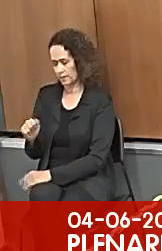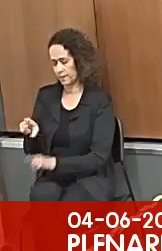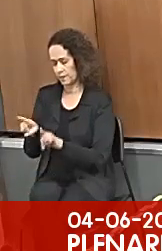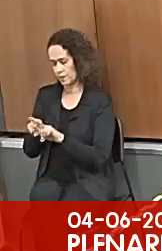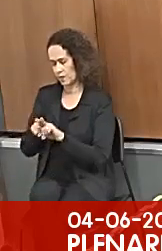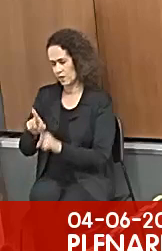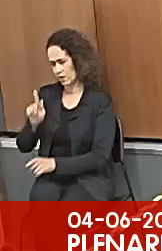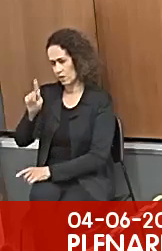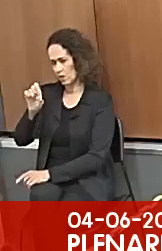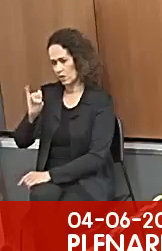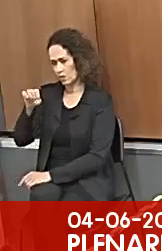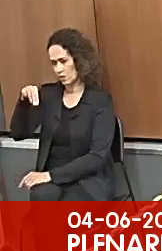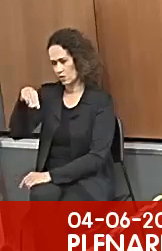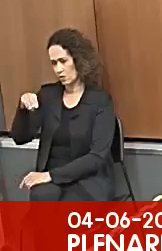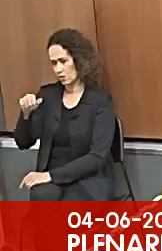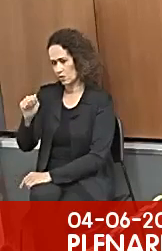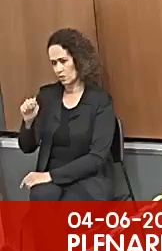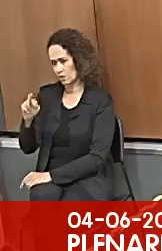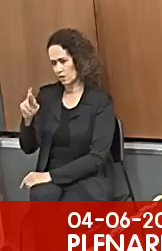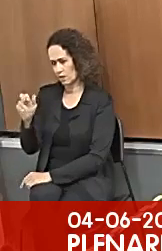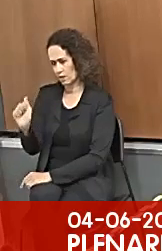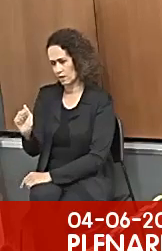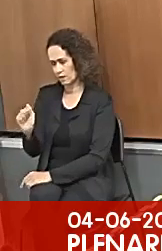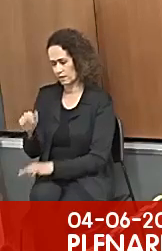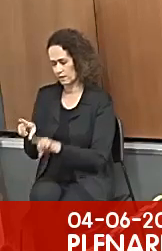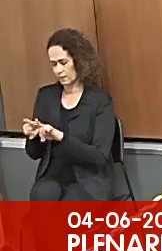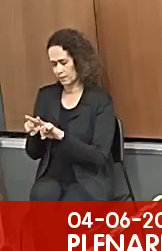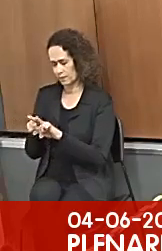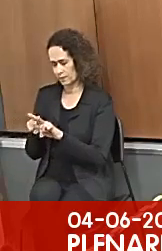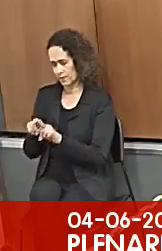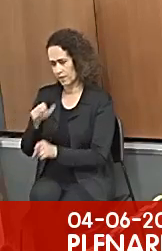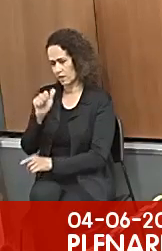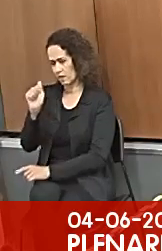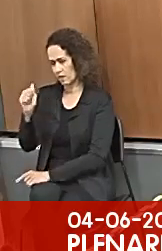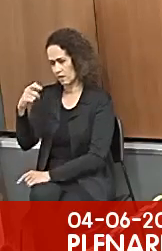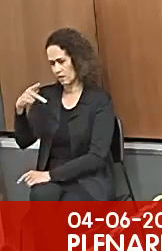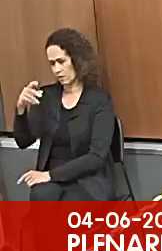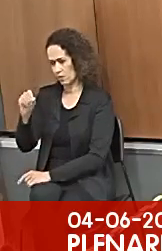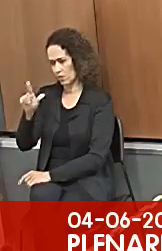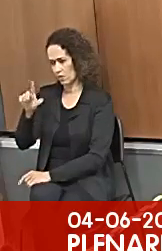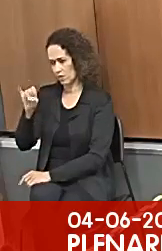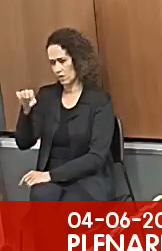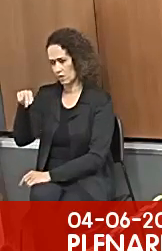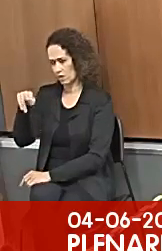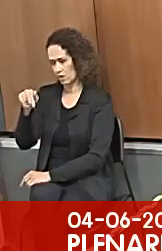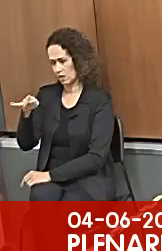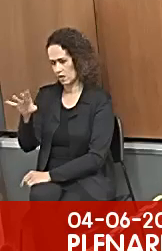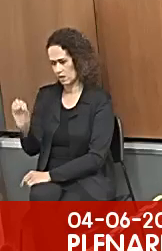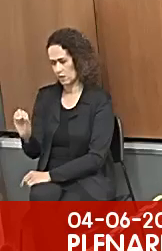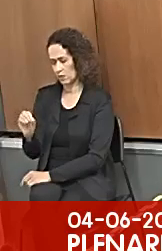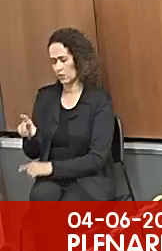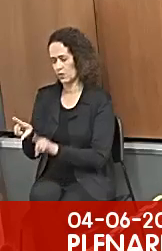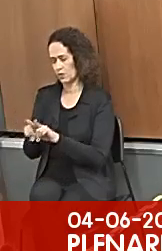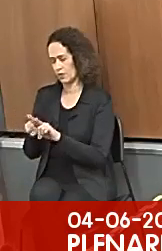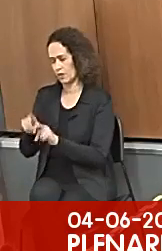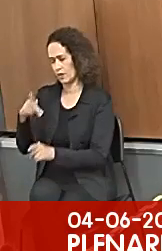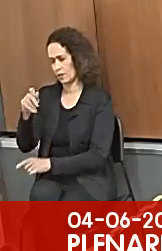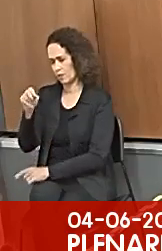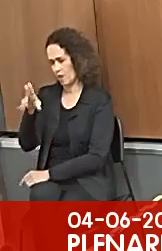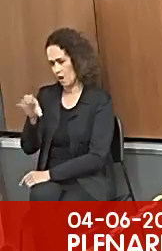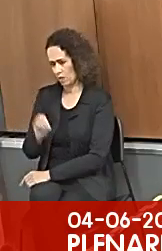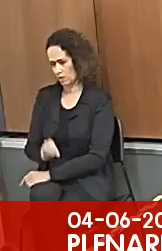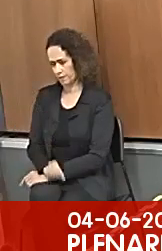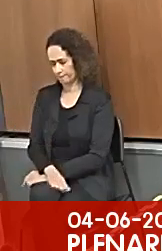Deis, na Ruanda Apolinário e Paula Angélica dos Santos. Isso é de suma importância o que